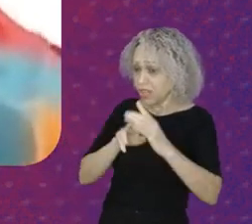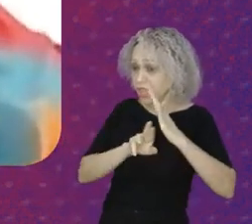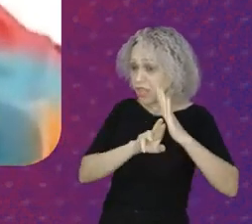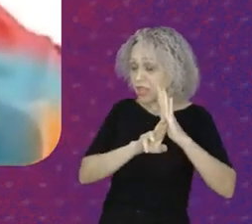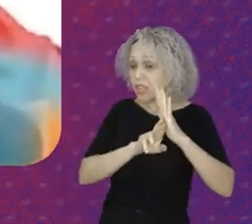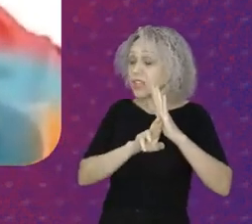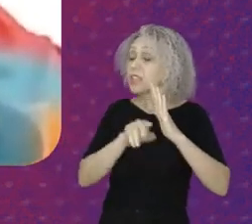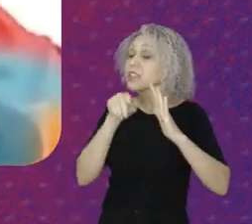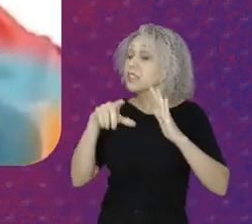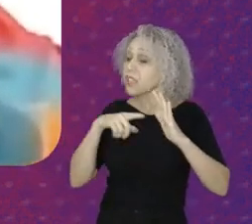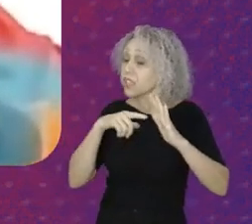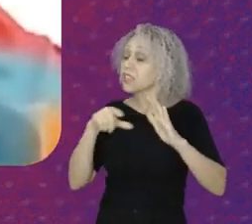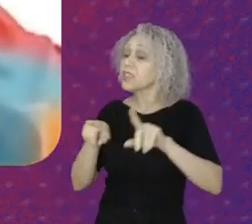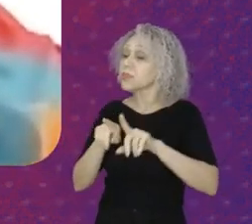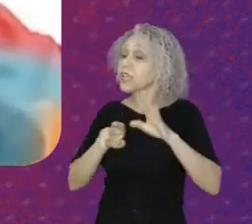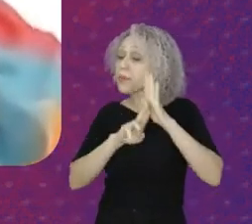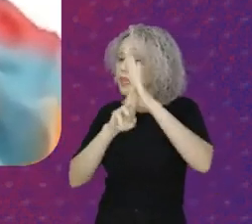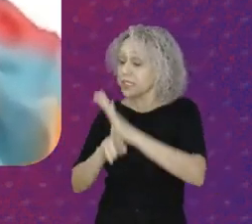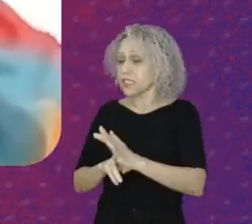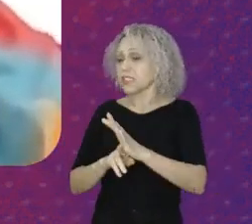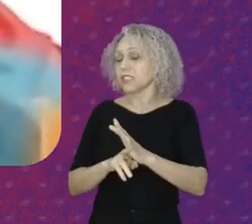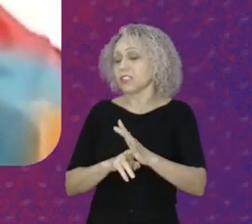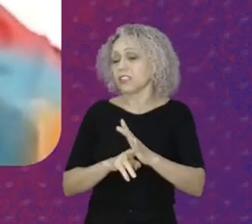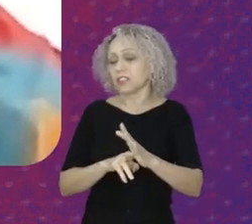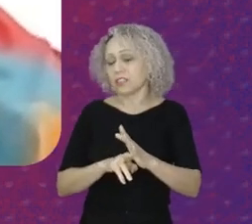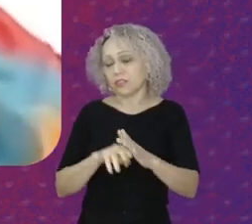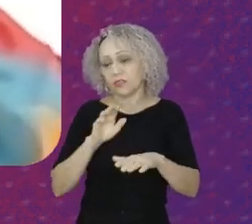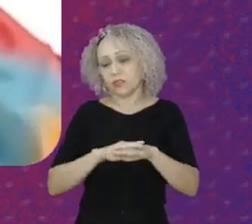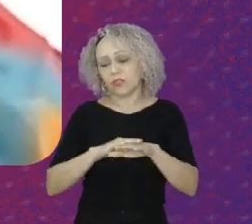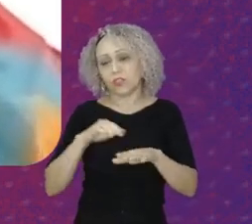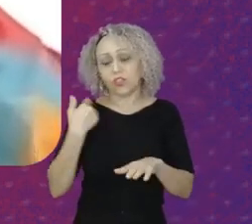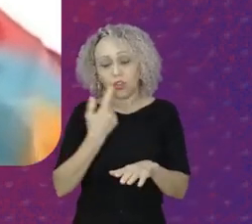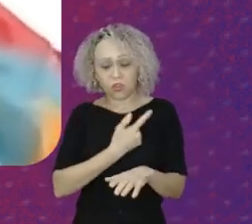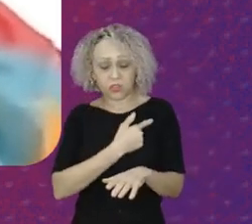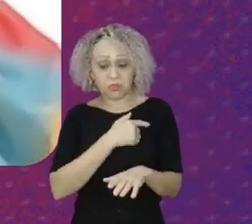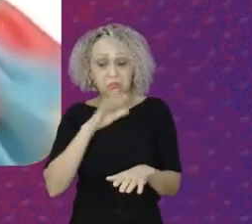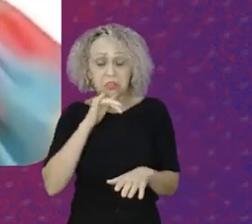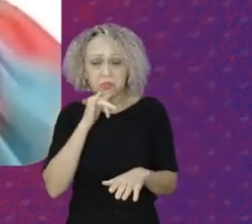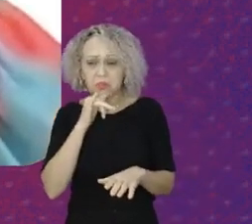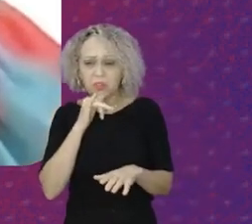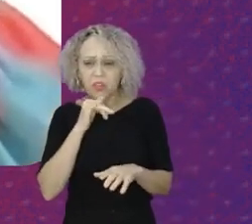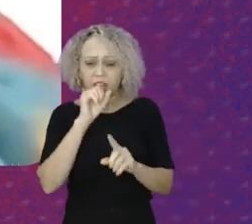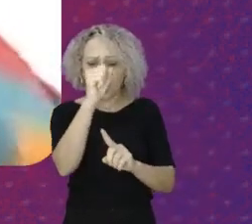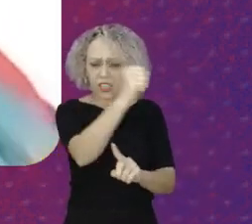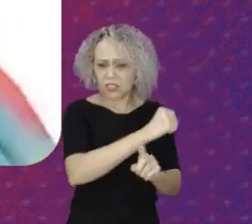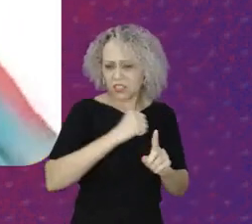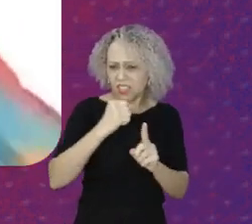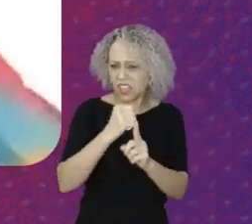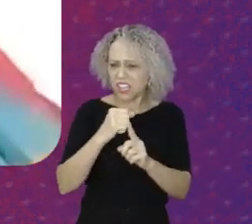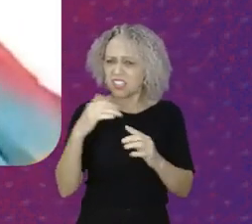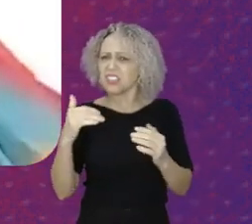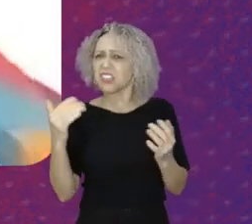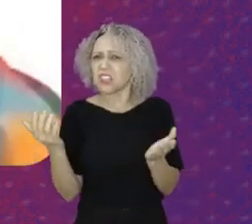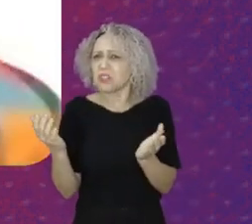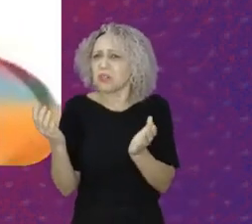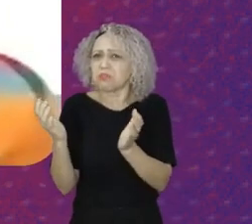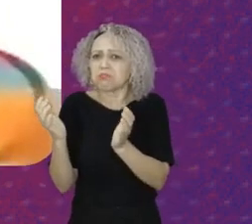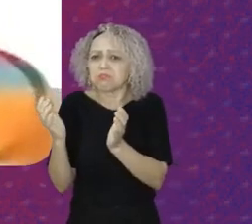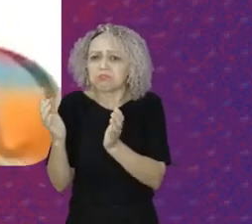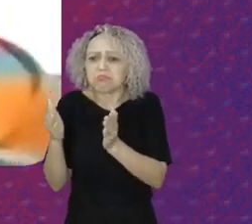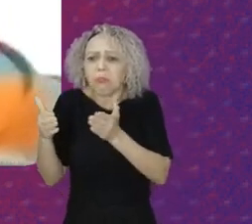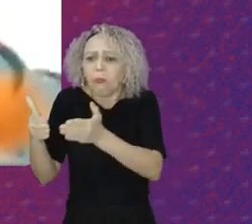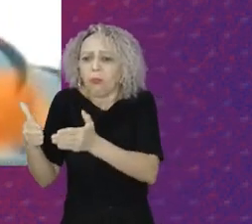dá só que uma parcela da sociedade está representada. Nós vamos precisar fazer muita luta para construir novas